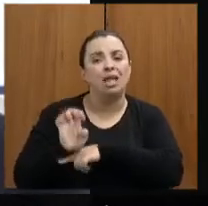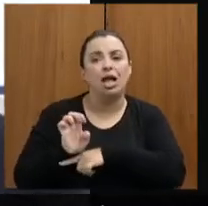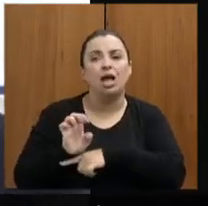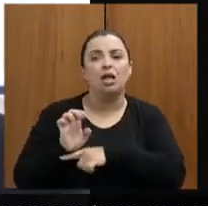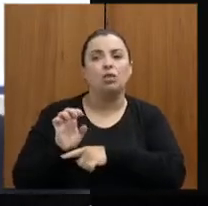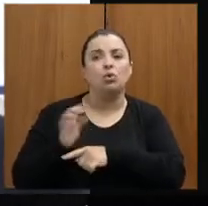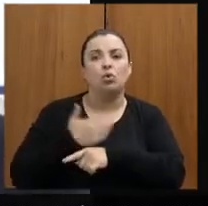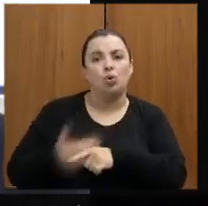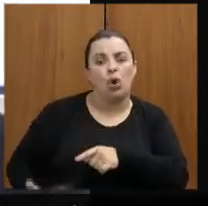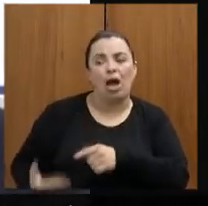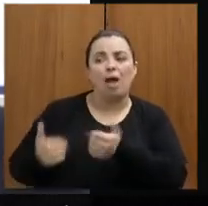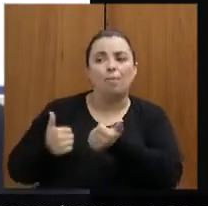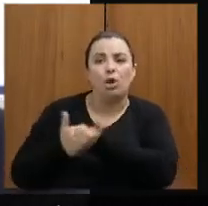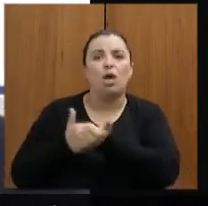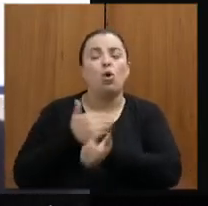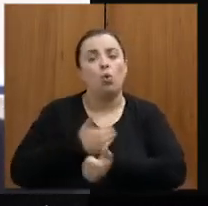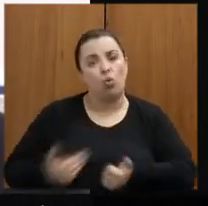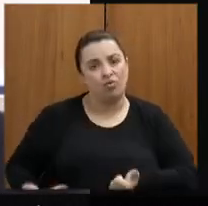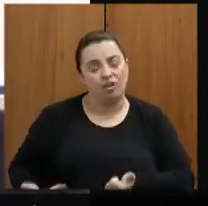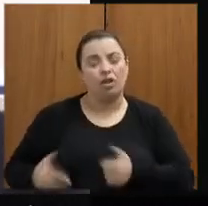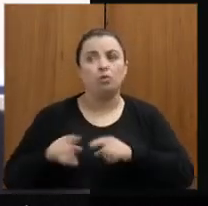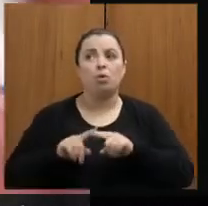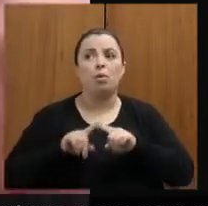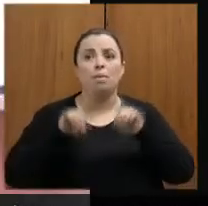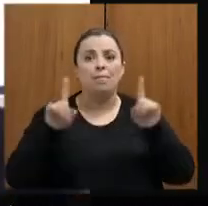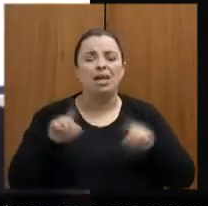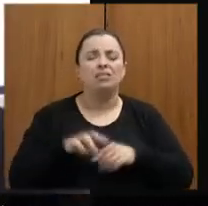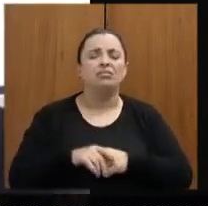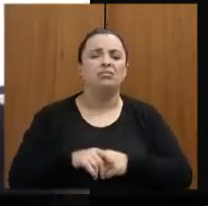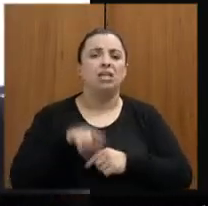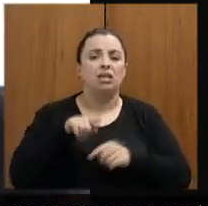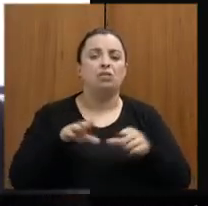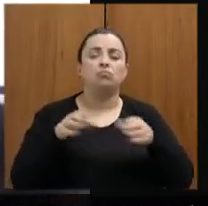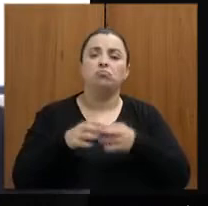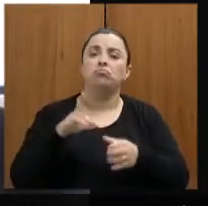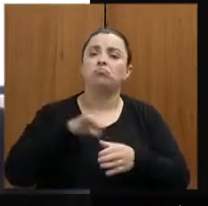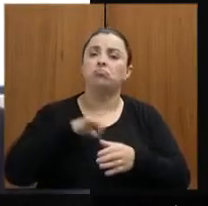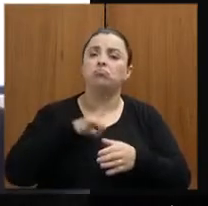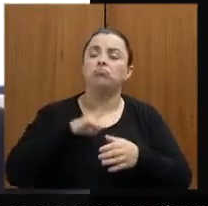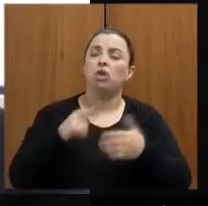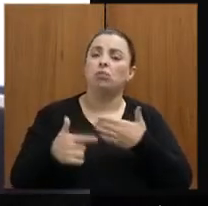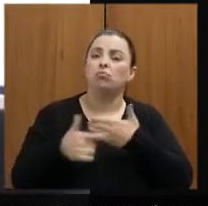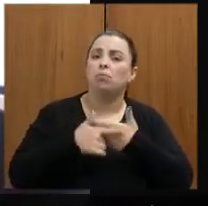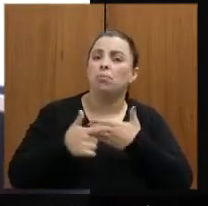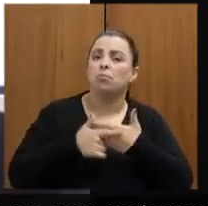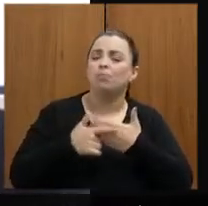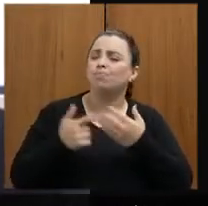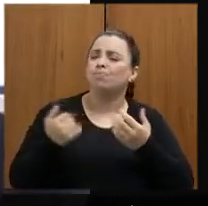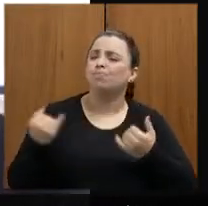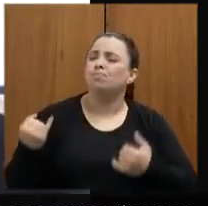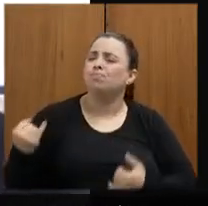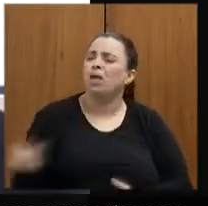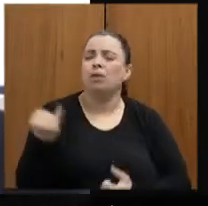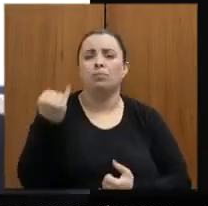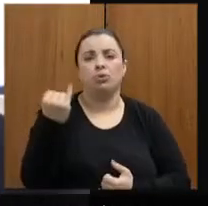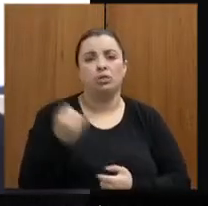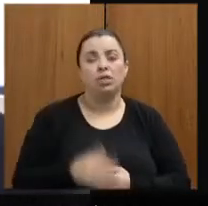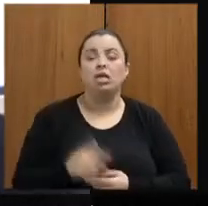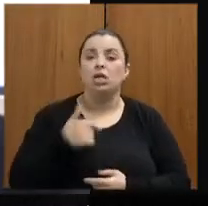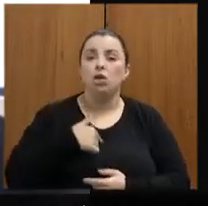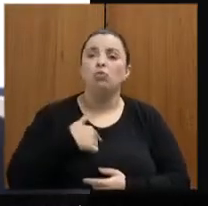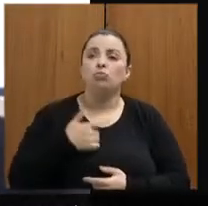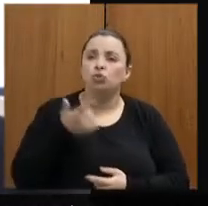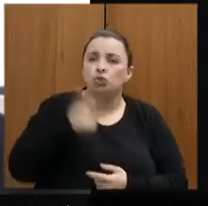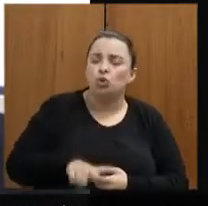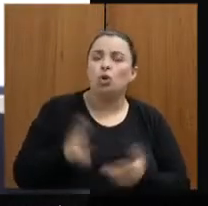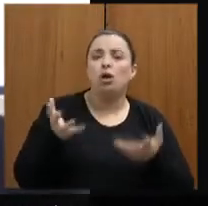tem tido papel fundamental e notas pontinhos aí sim eu tinha já tinha dito da minha fala mas eu queria isso agradecer o